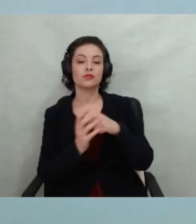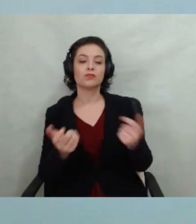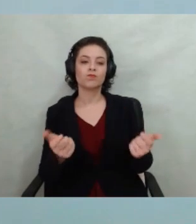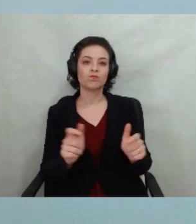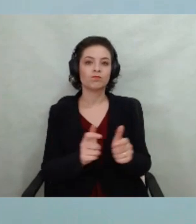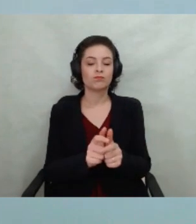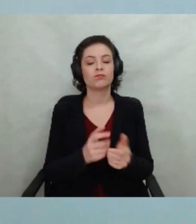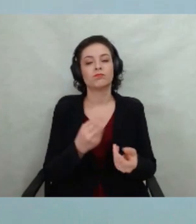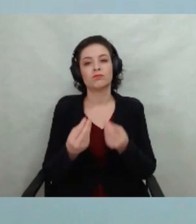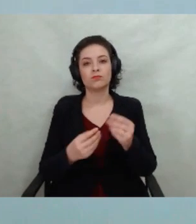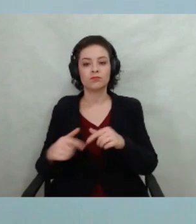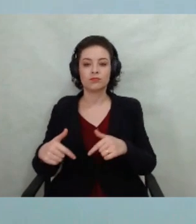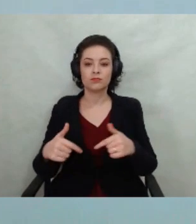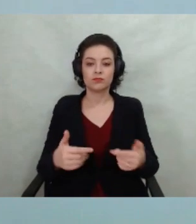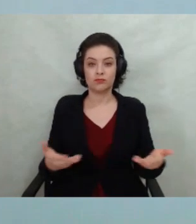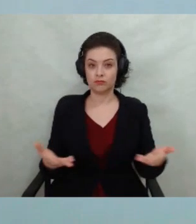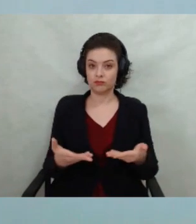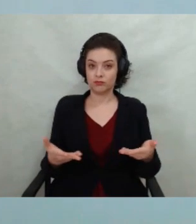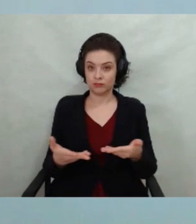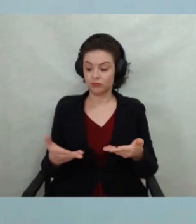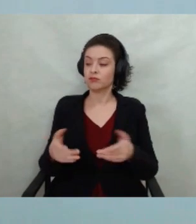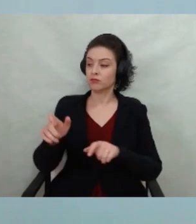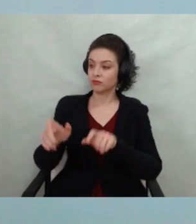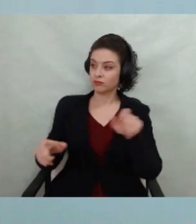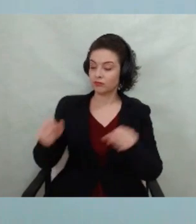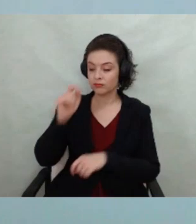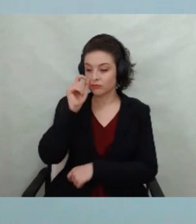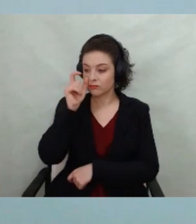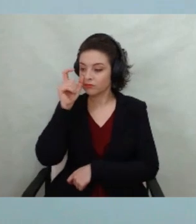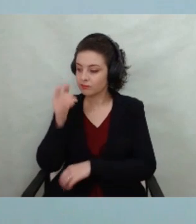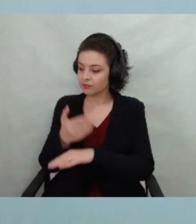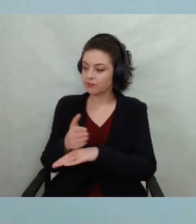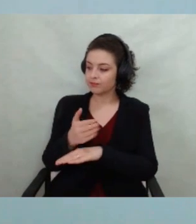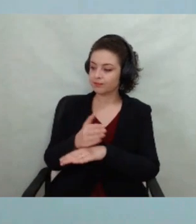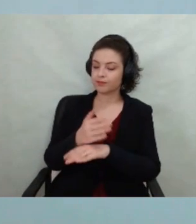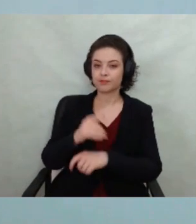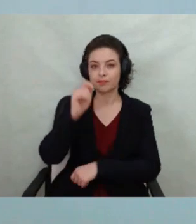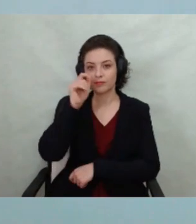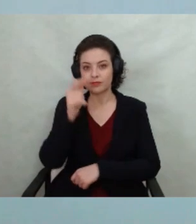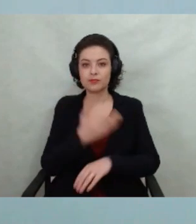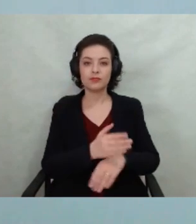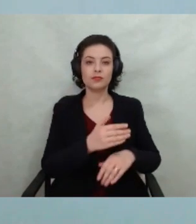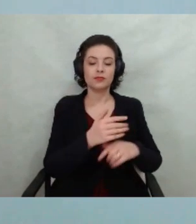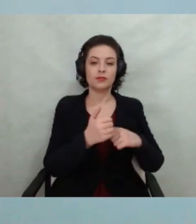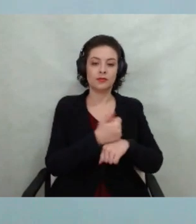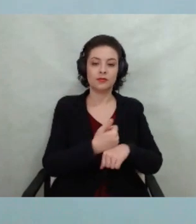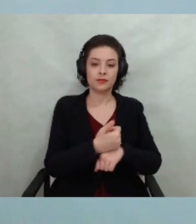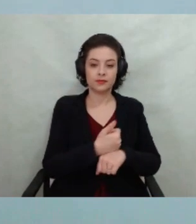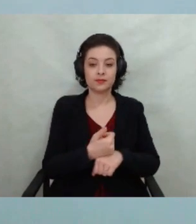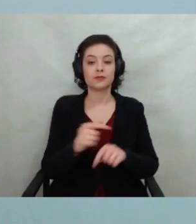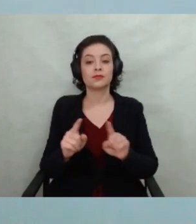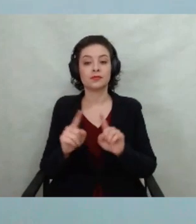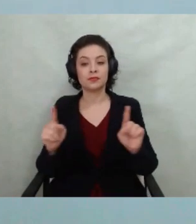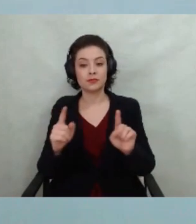Ouvi-los hoje será muito importante para a nossa prática profissional, mas, sobretudo, trará